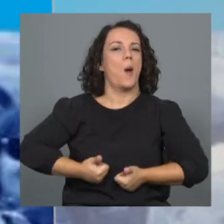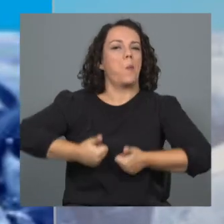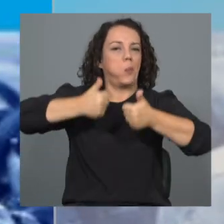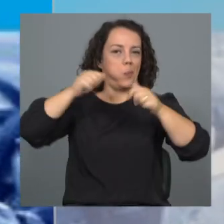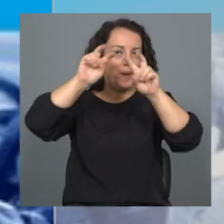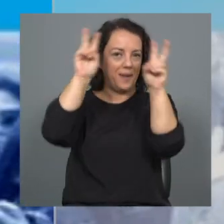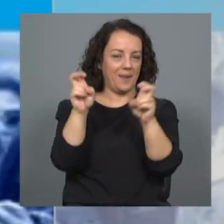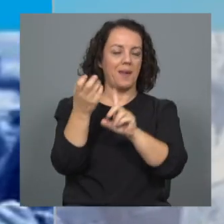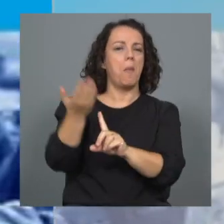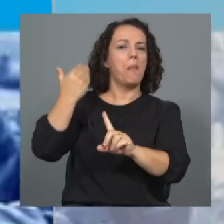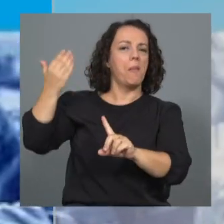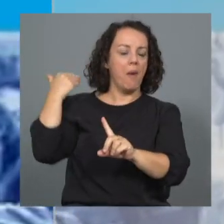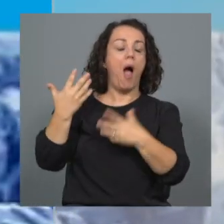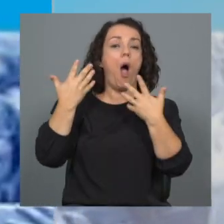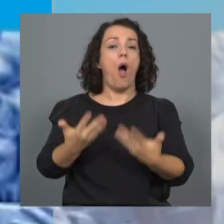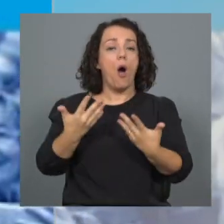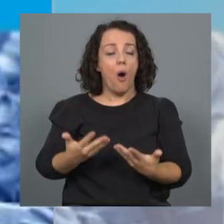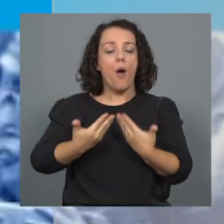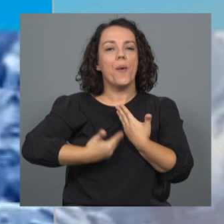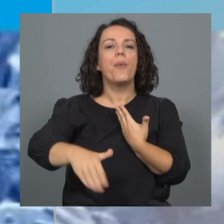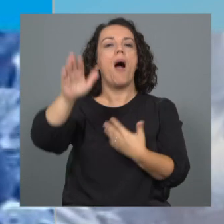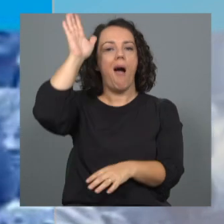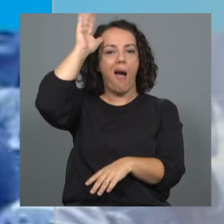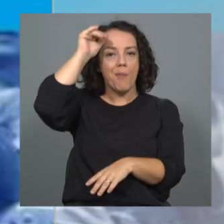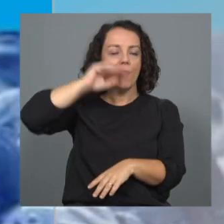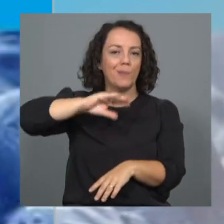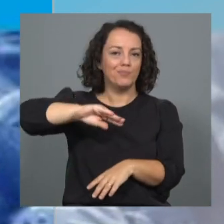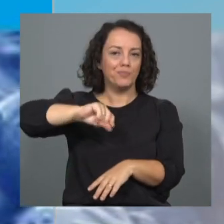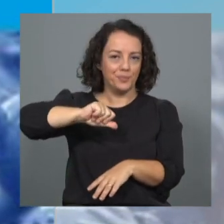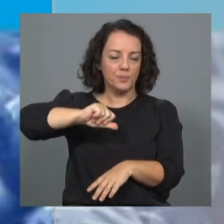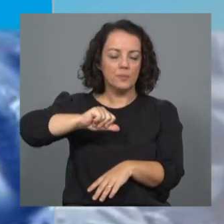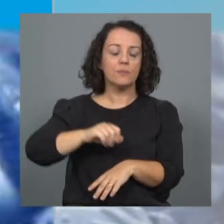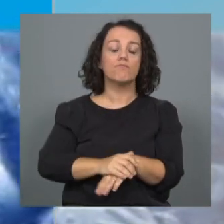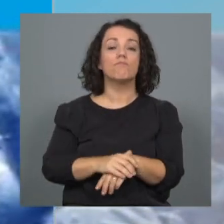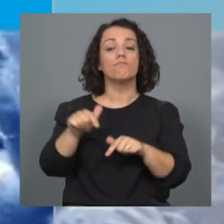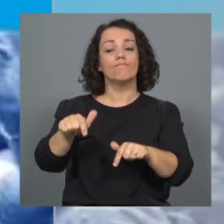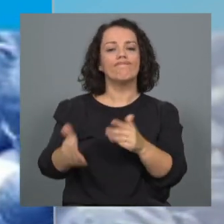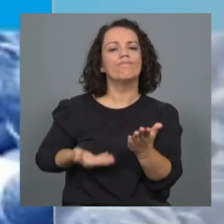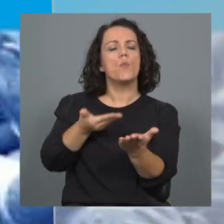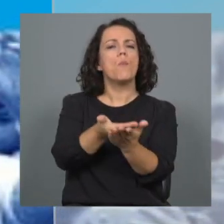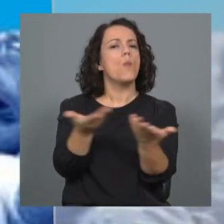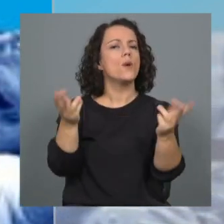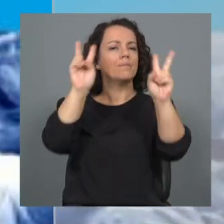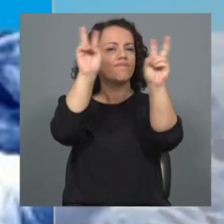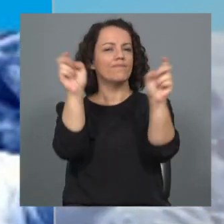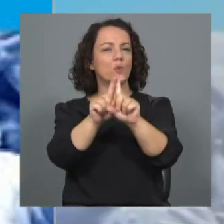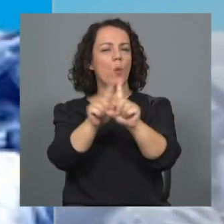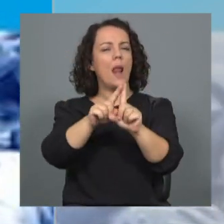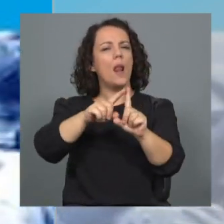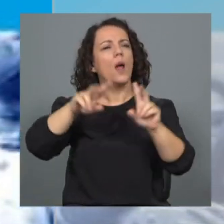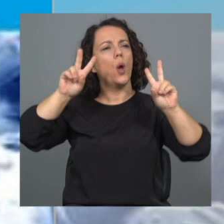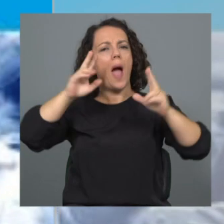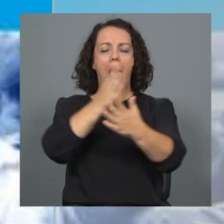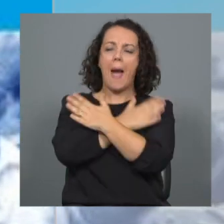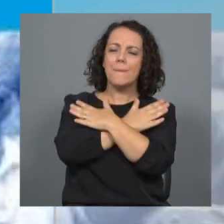margem sul do Tejo, está em Almada e traz-nos esta proposta da difícil arte da amizade